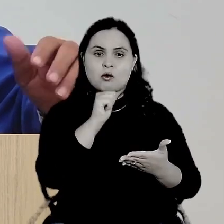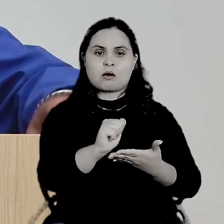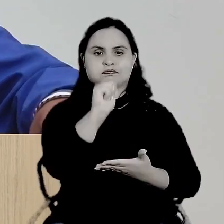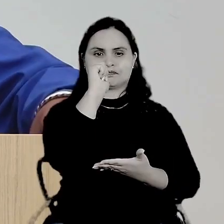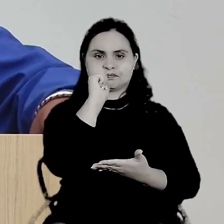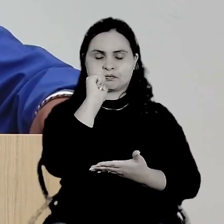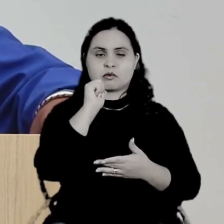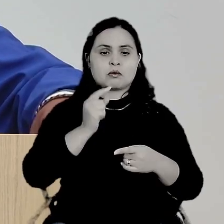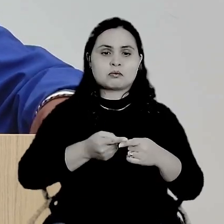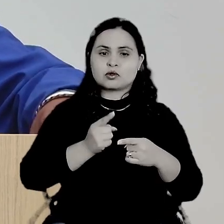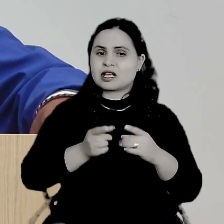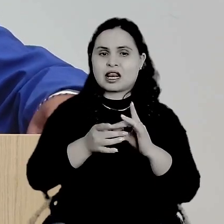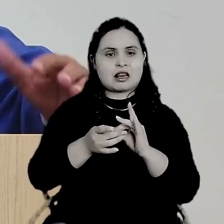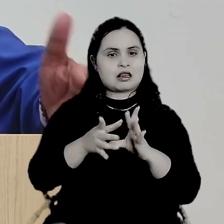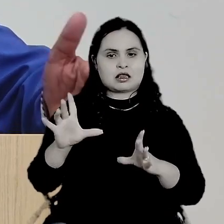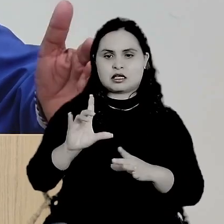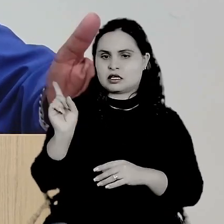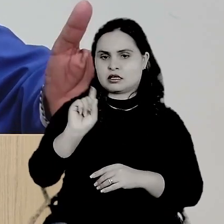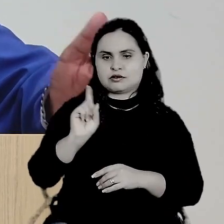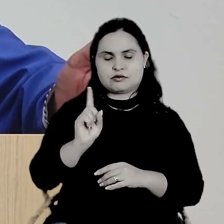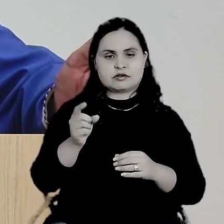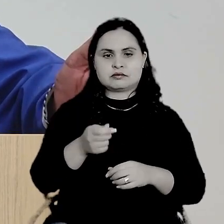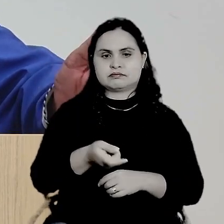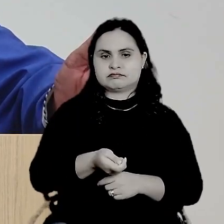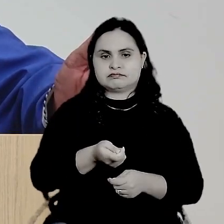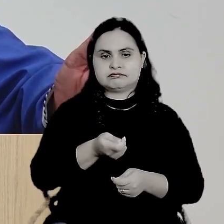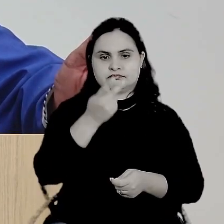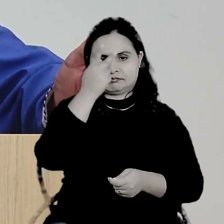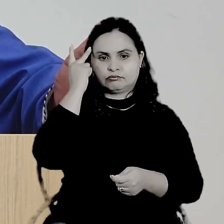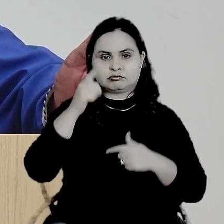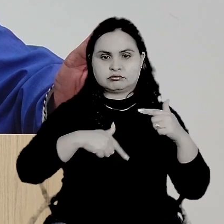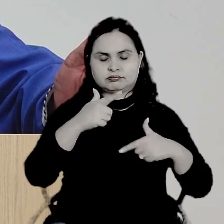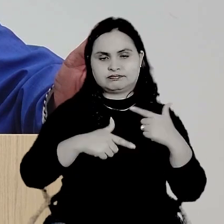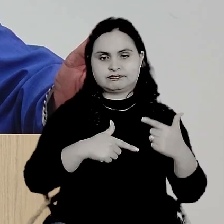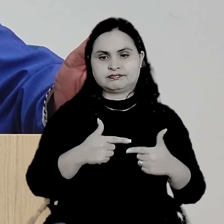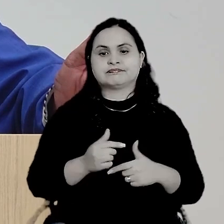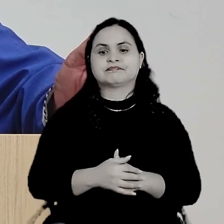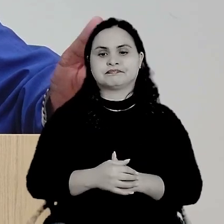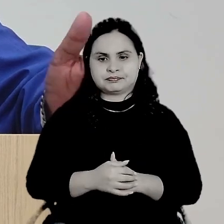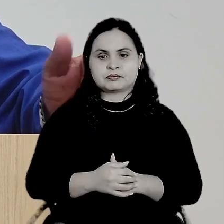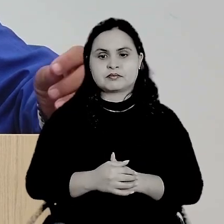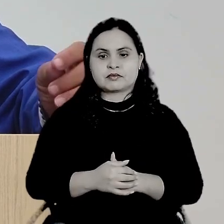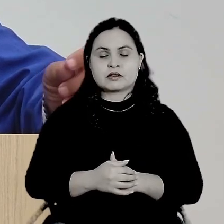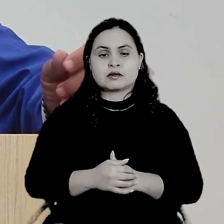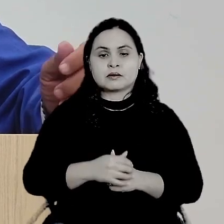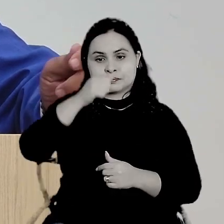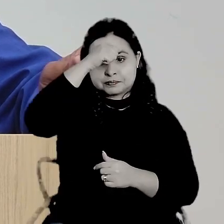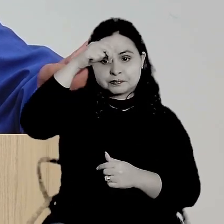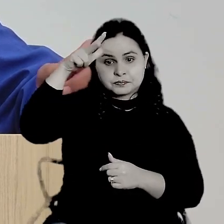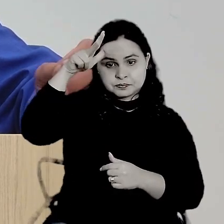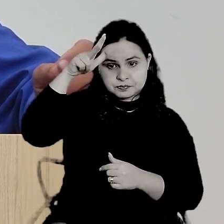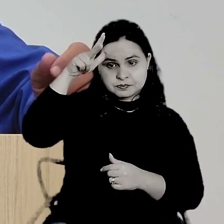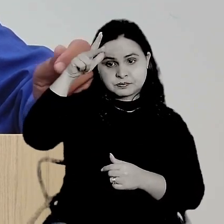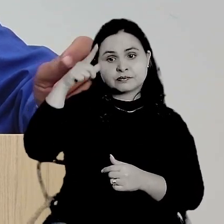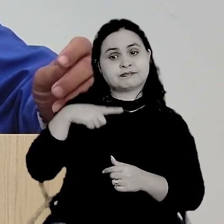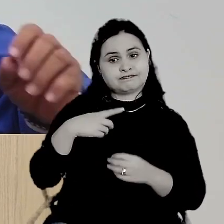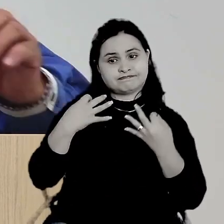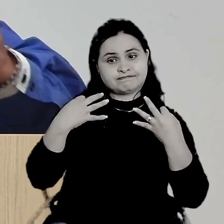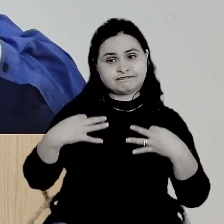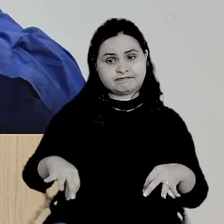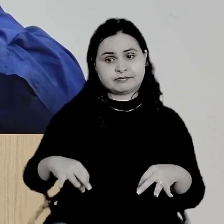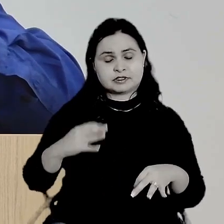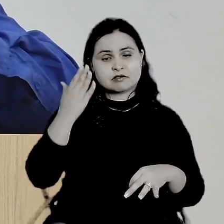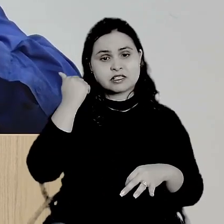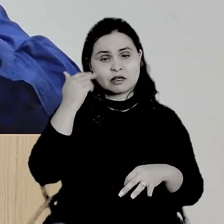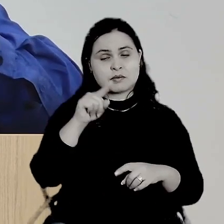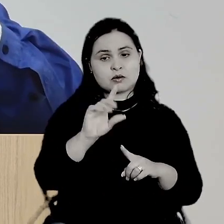essa água para os pescadores tomar lá. Então tem que ter alguma coisa que o prefeito. Com certeza vai estar sabendo o que está acontecendo. Eu devo